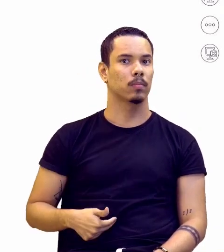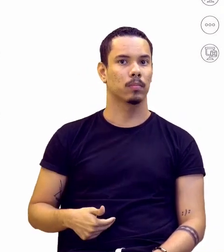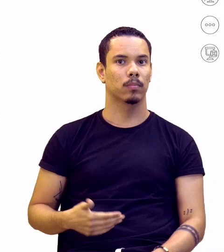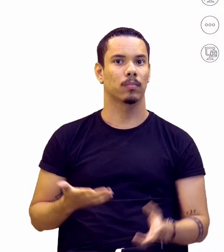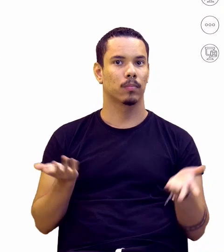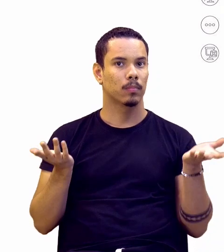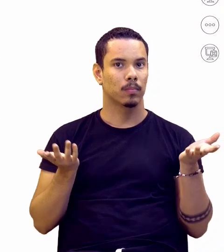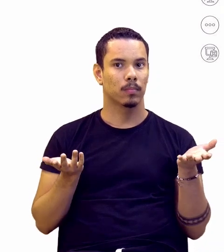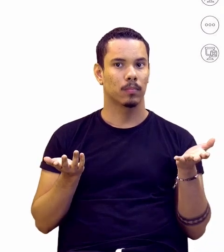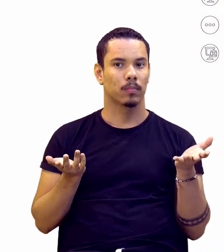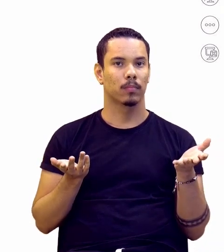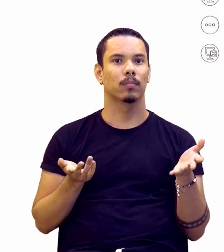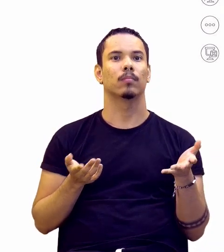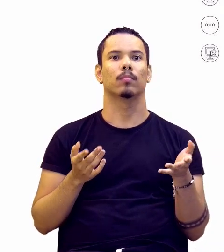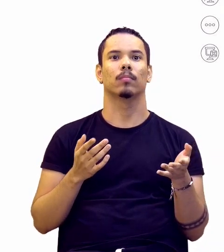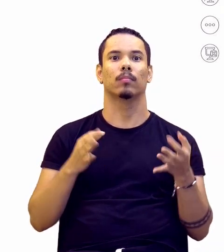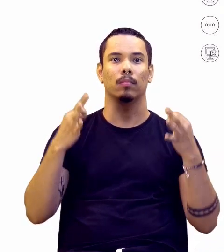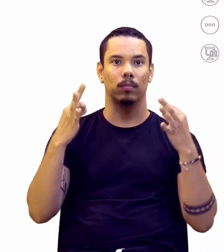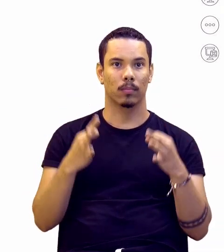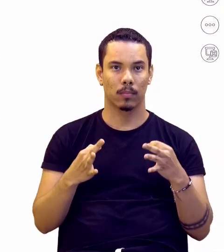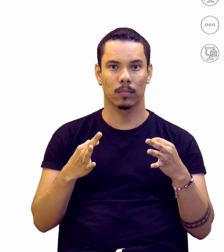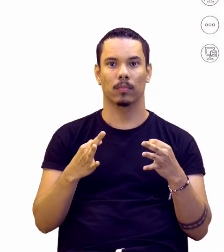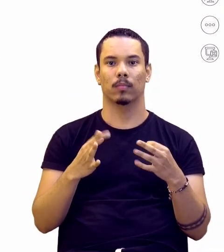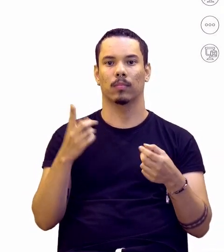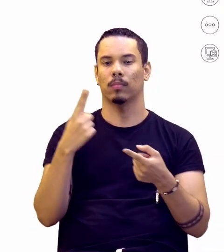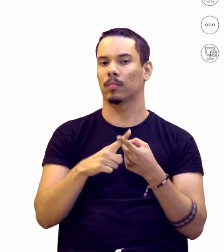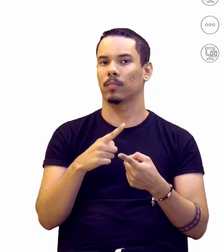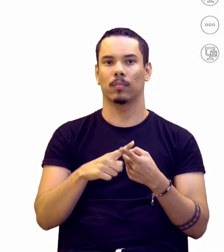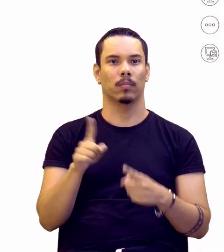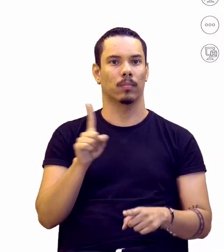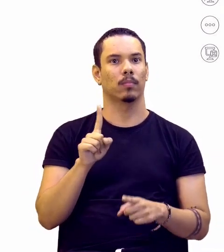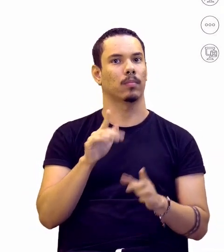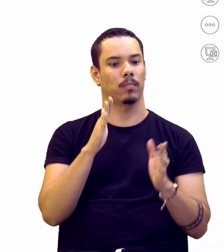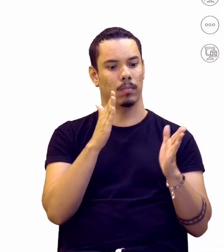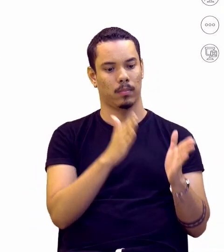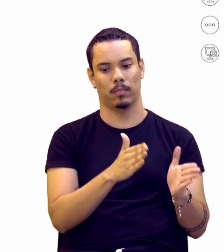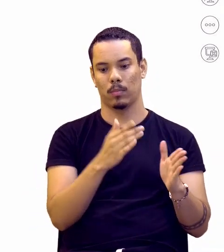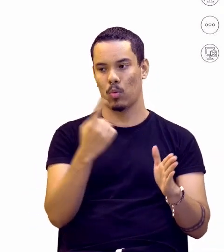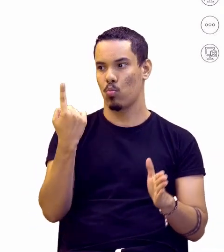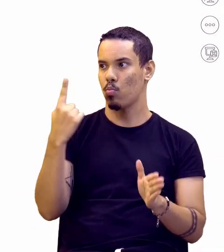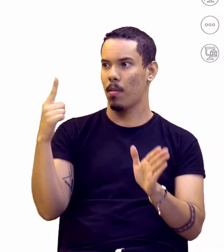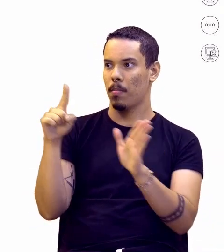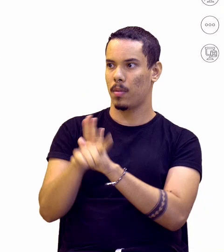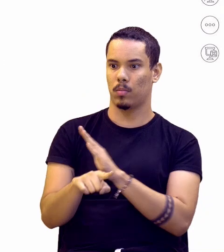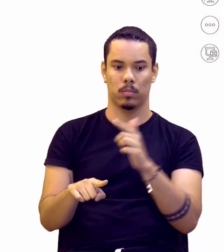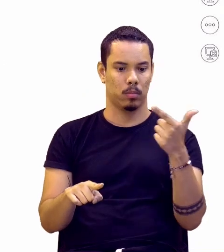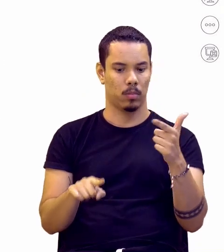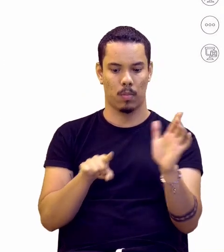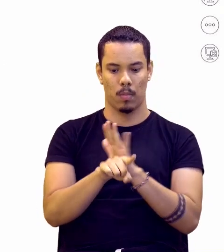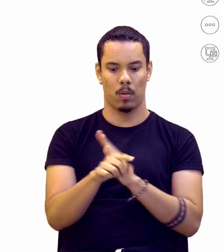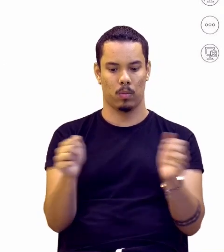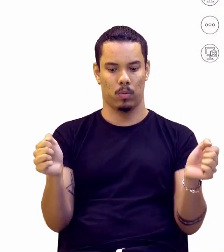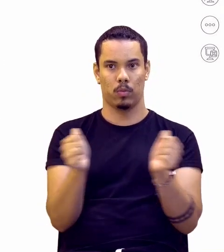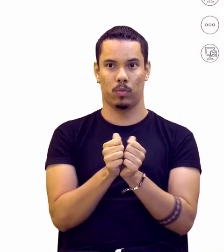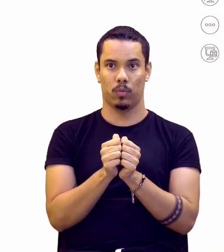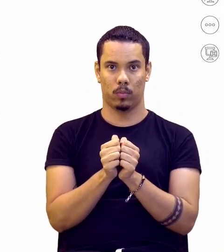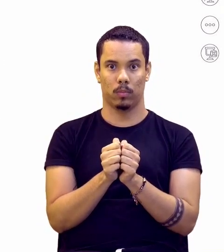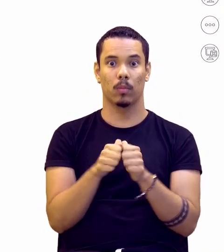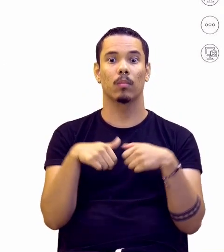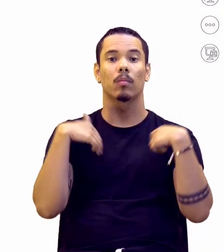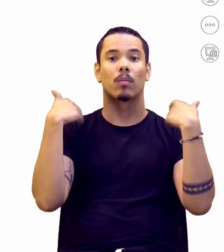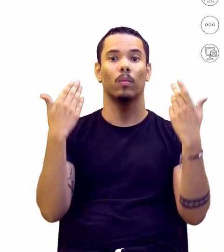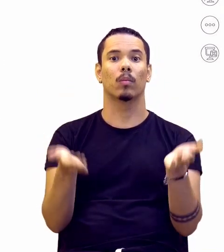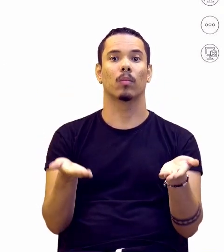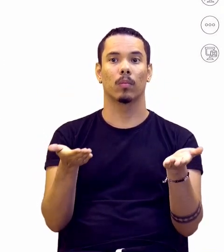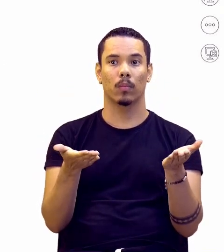só, respectivamente, aí não está falando, mas está perguntando primeiramente aí quando foi instalado, certo, professor Jorge?